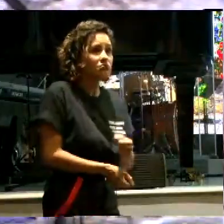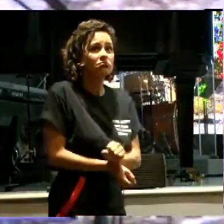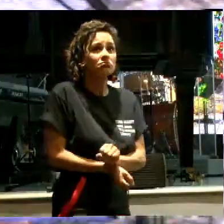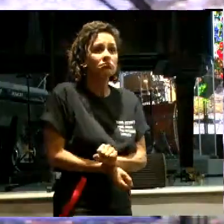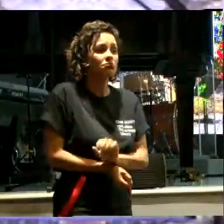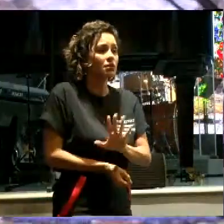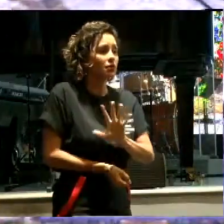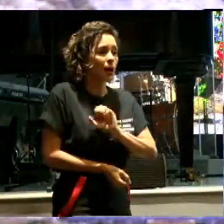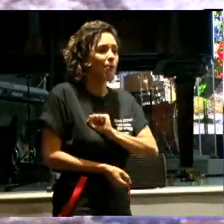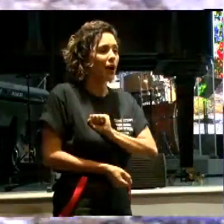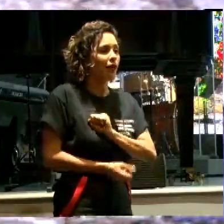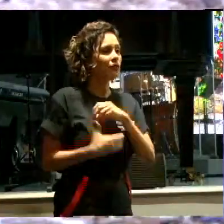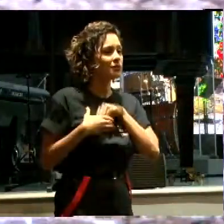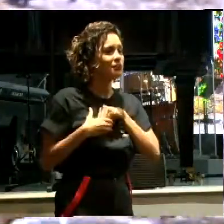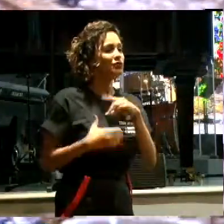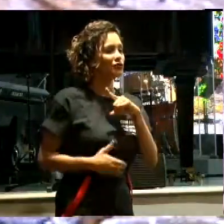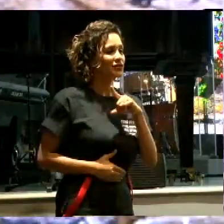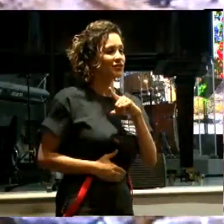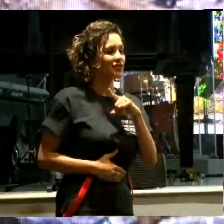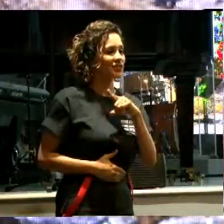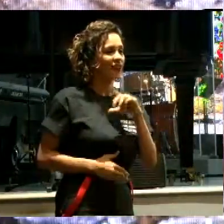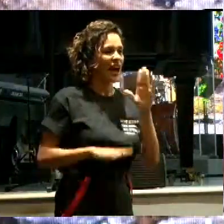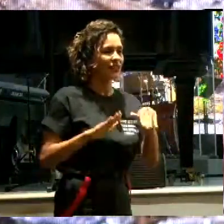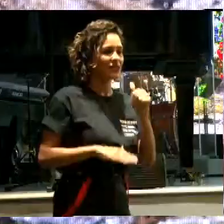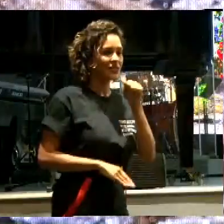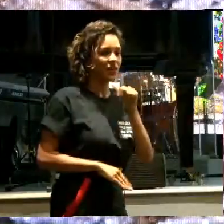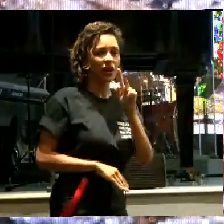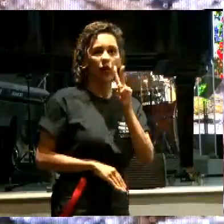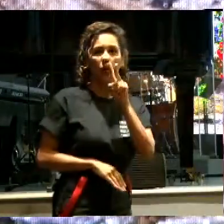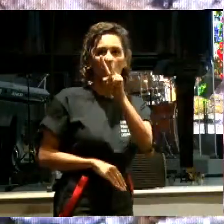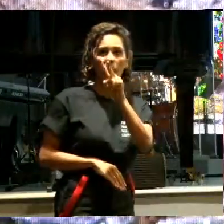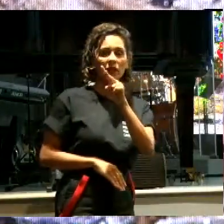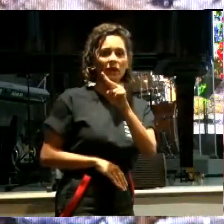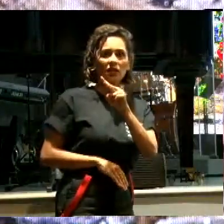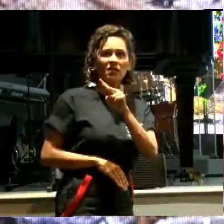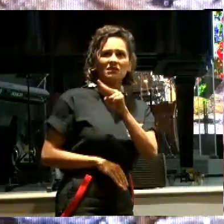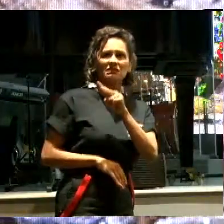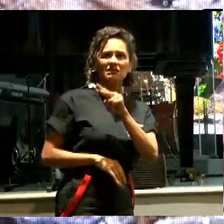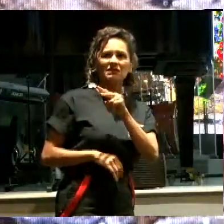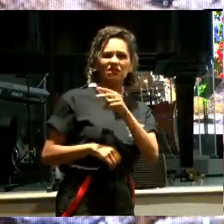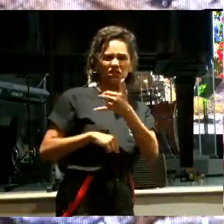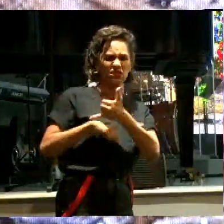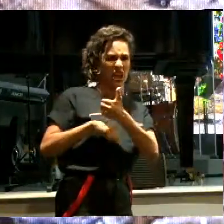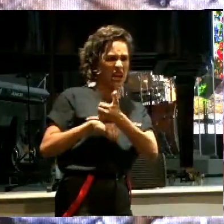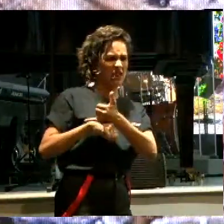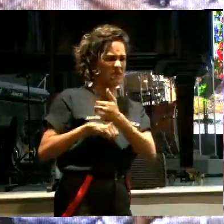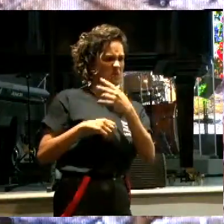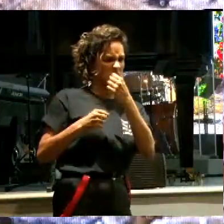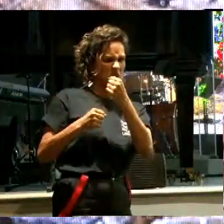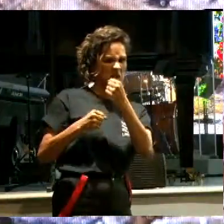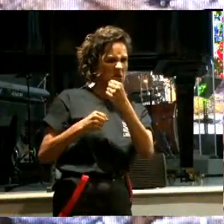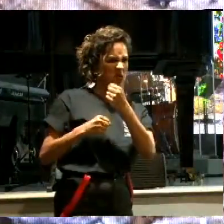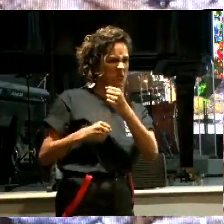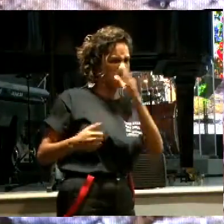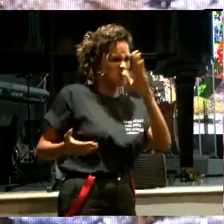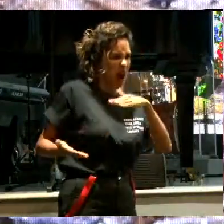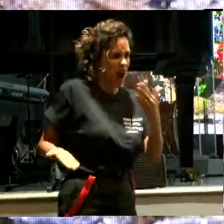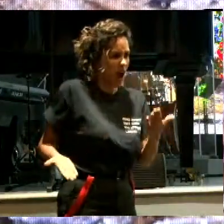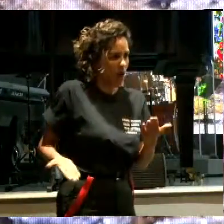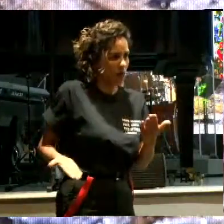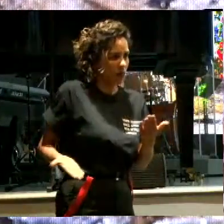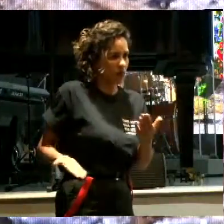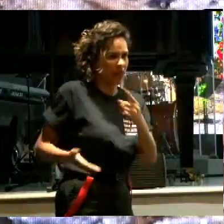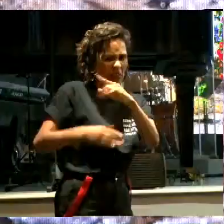nada, ela estava com medo de pegar lepra também. Pode ser, mas eu falo assim por mim, eu tenho trabalhado isso dentro de mim. Eu